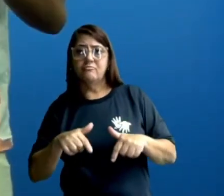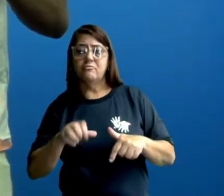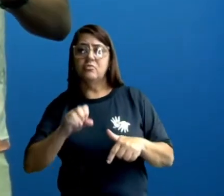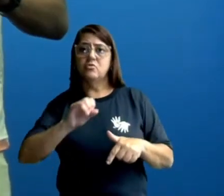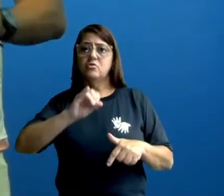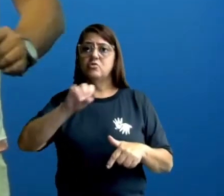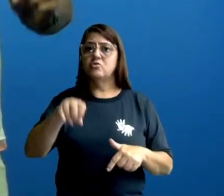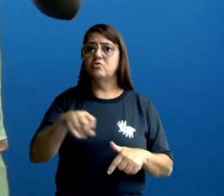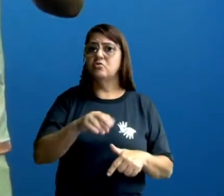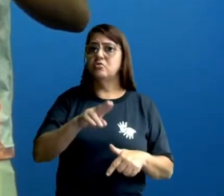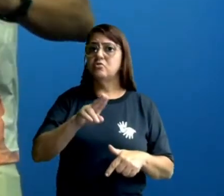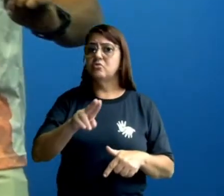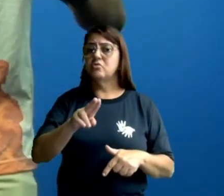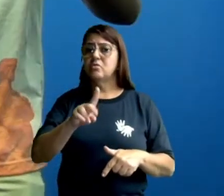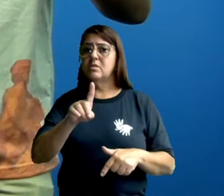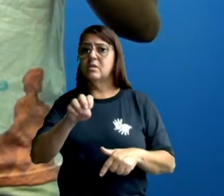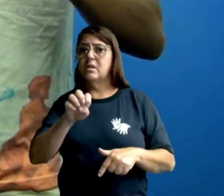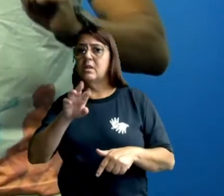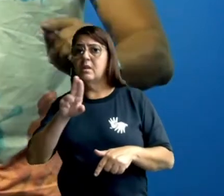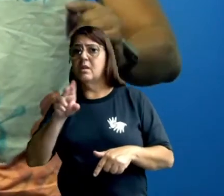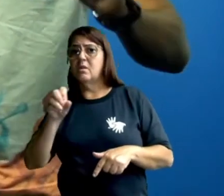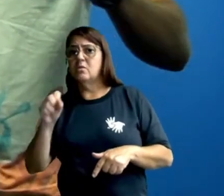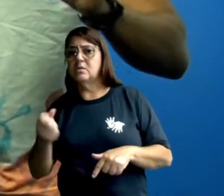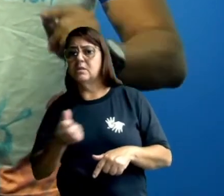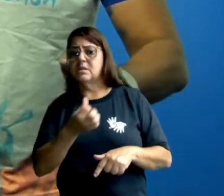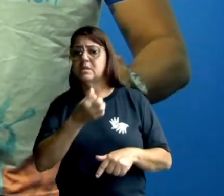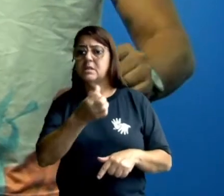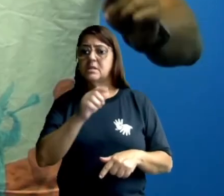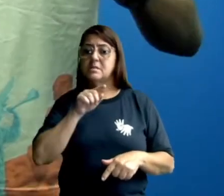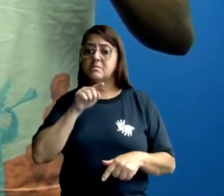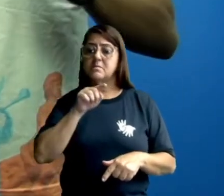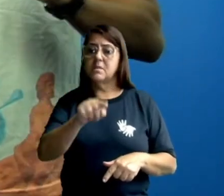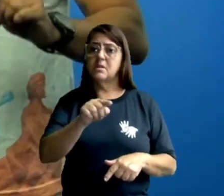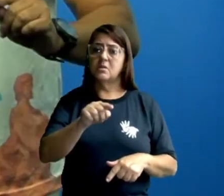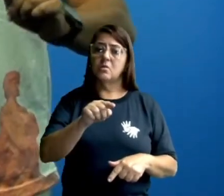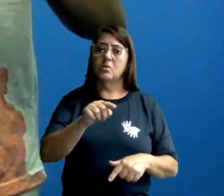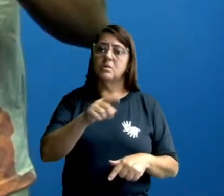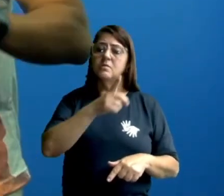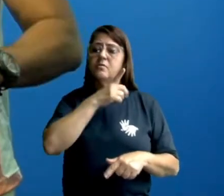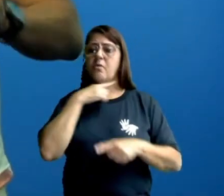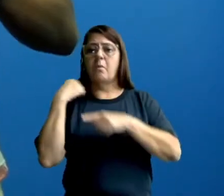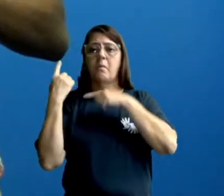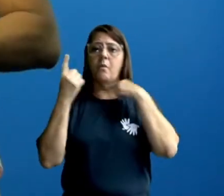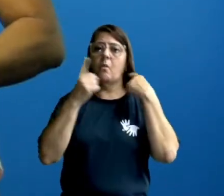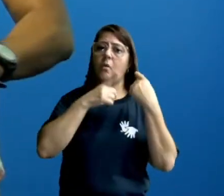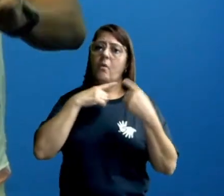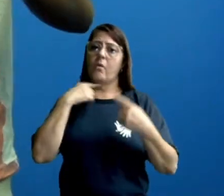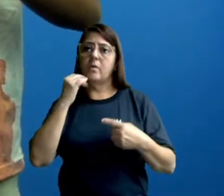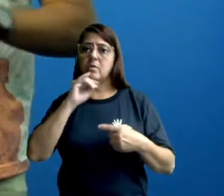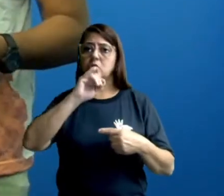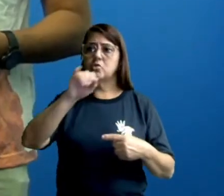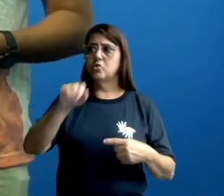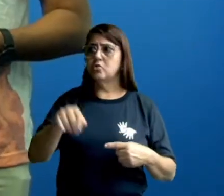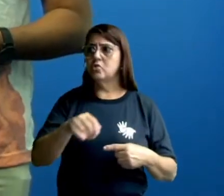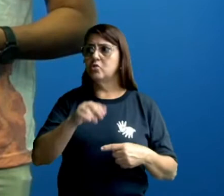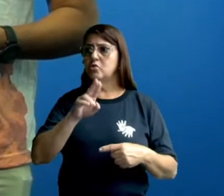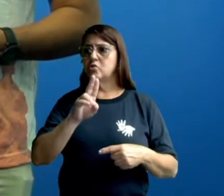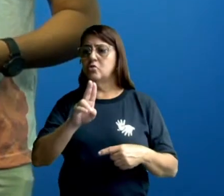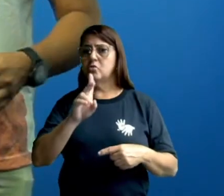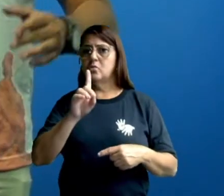judeus, conta-se que mais de 6 milhões de judeus foram mortos em campos de concentração